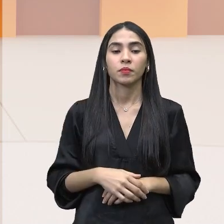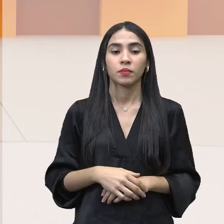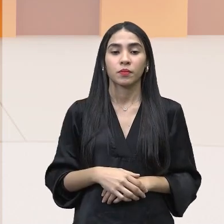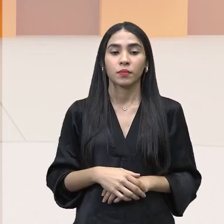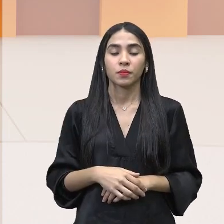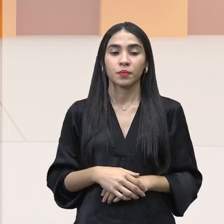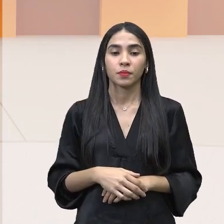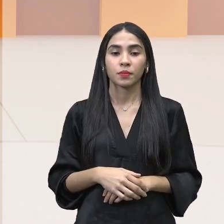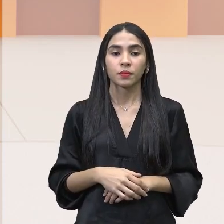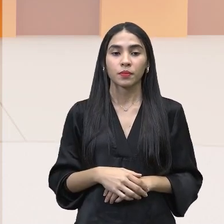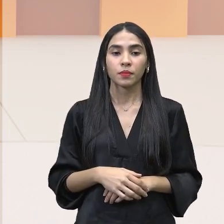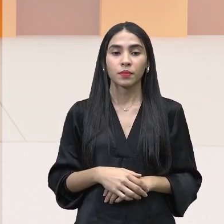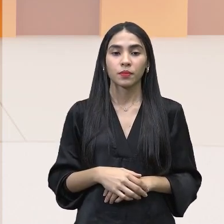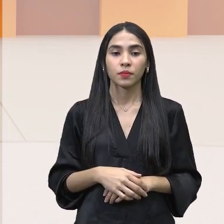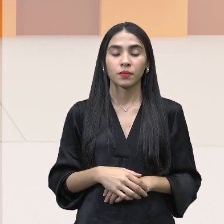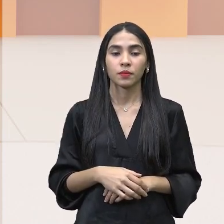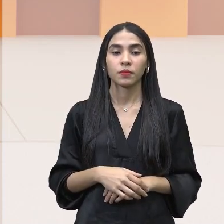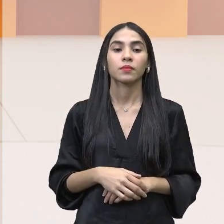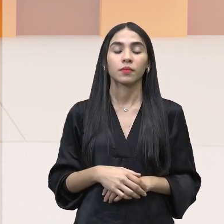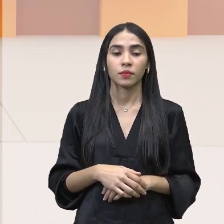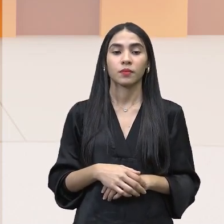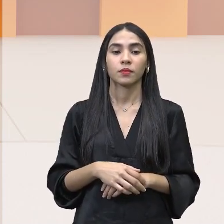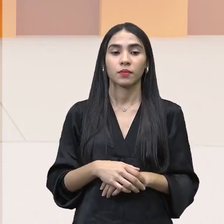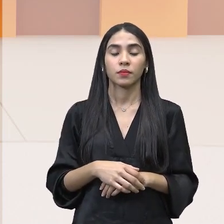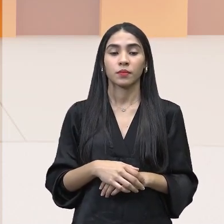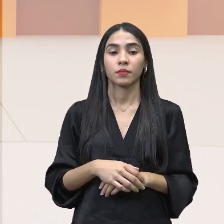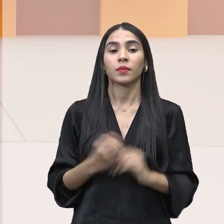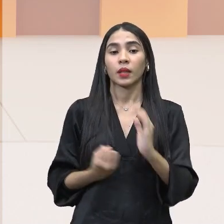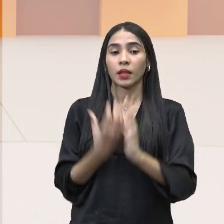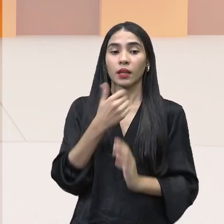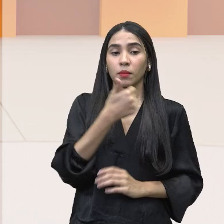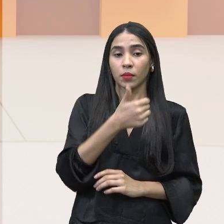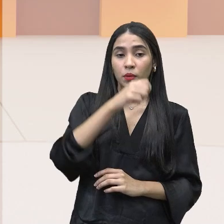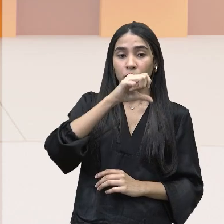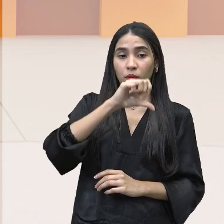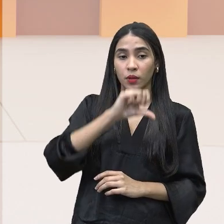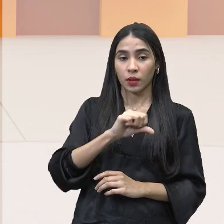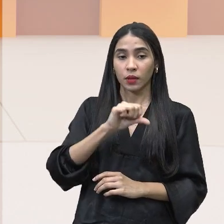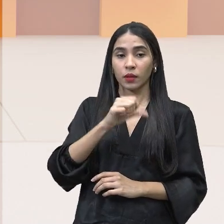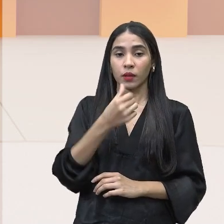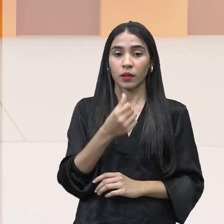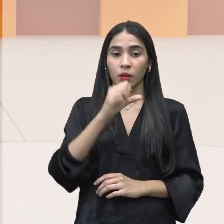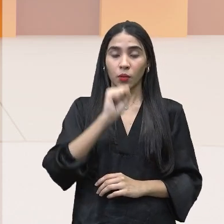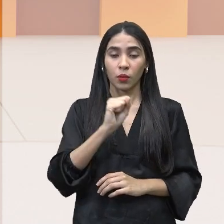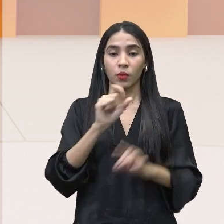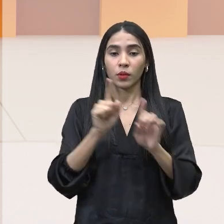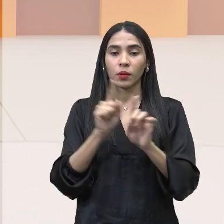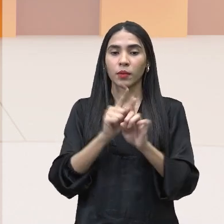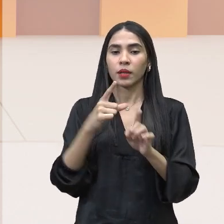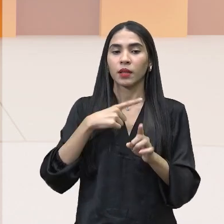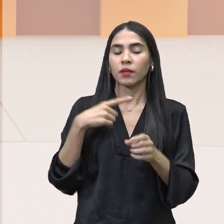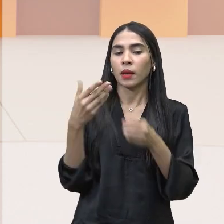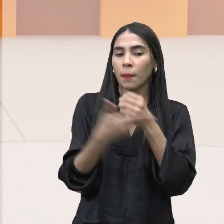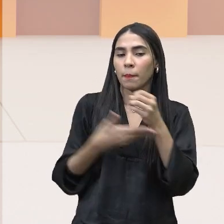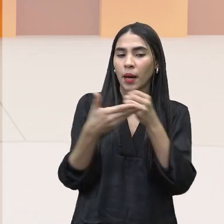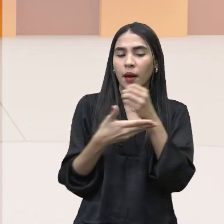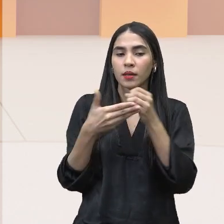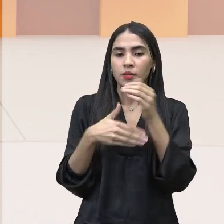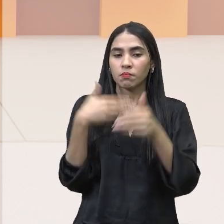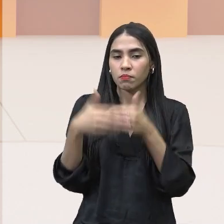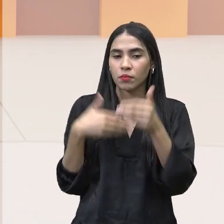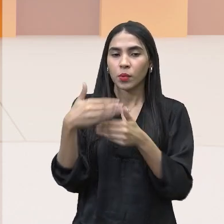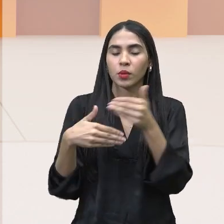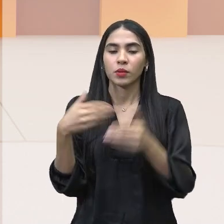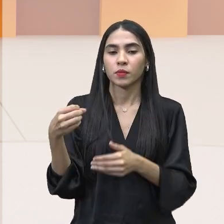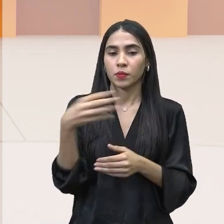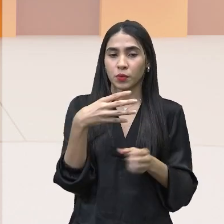aí, foi estabelecida em 1968 e constituiu a base do processo de